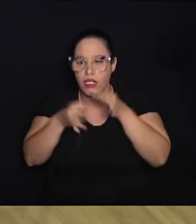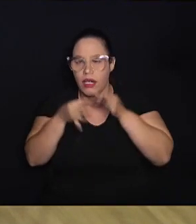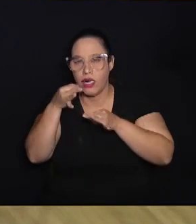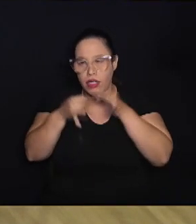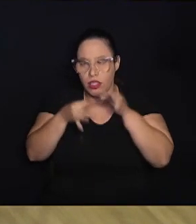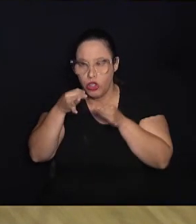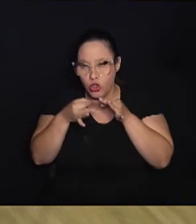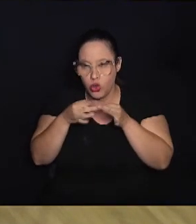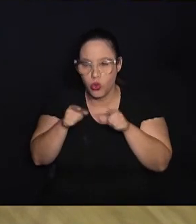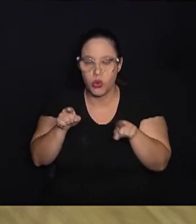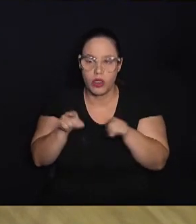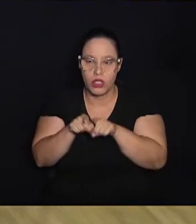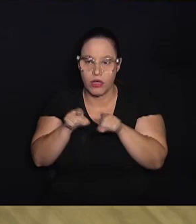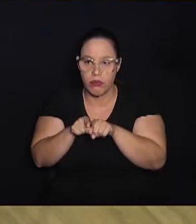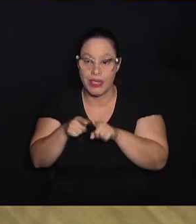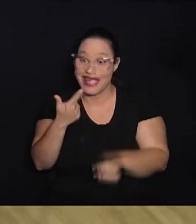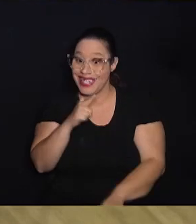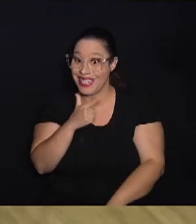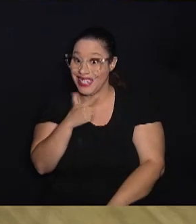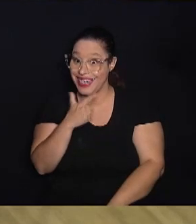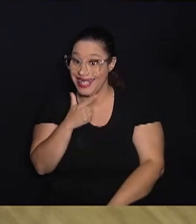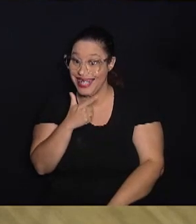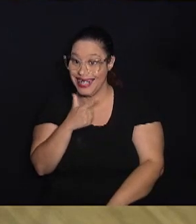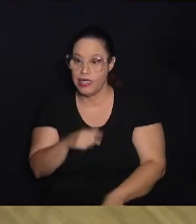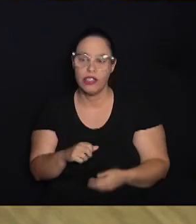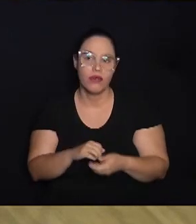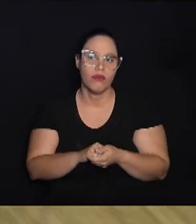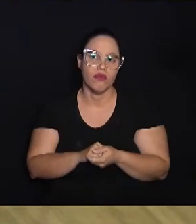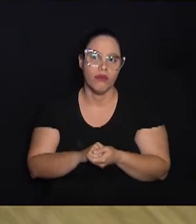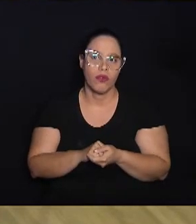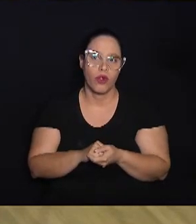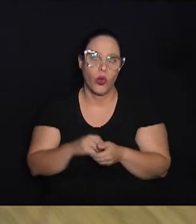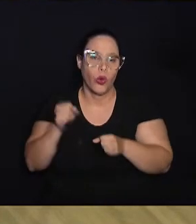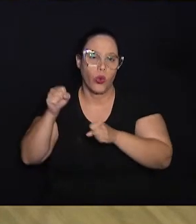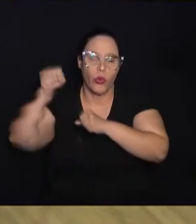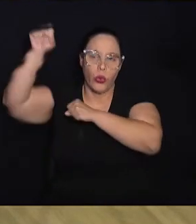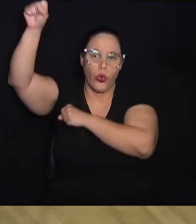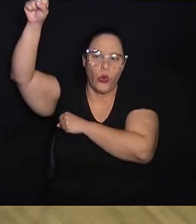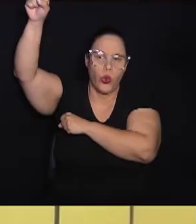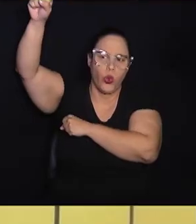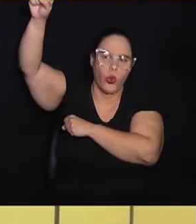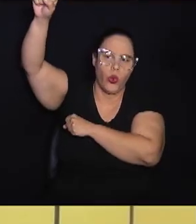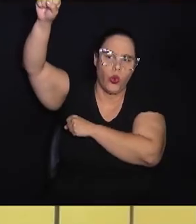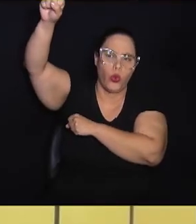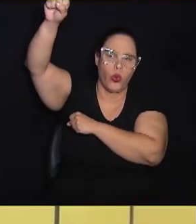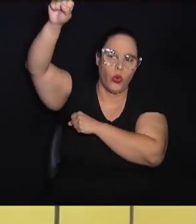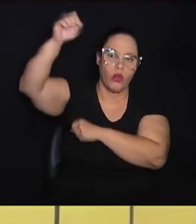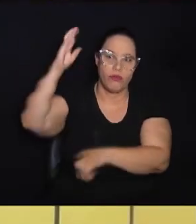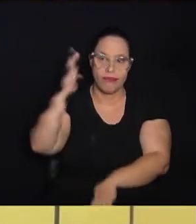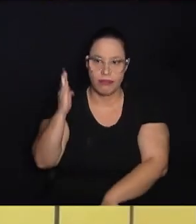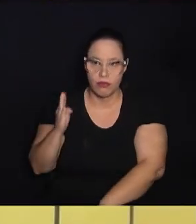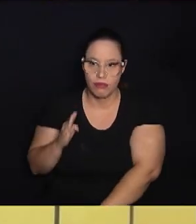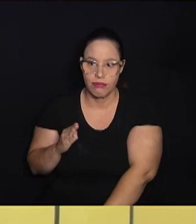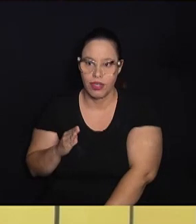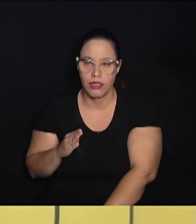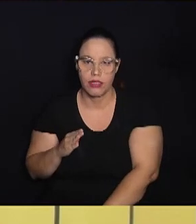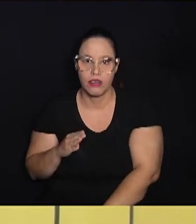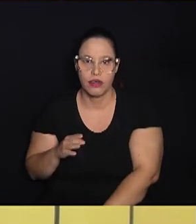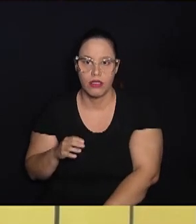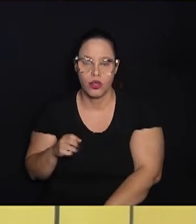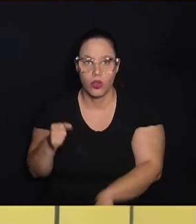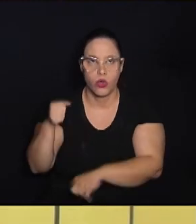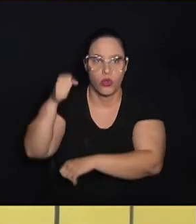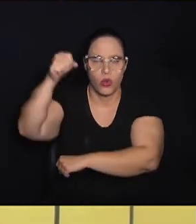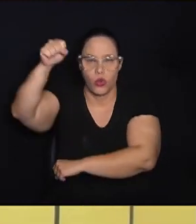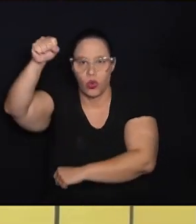né E por exemplo nós já tivemos muito super-herói no Brasil muito muito mesmo na década de 60 70 nós tínhamos muito desde sei